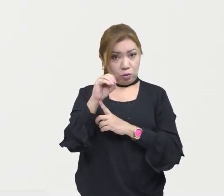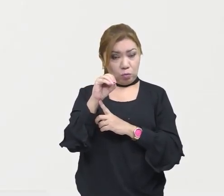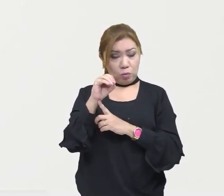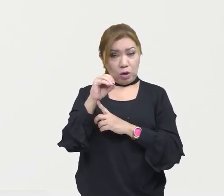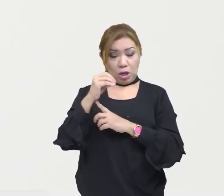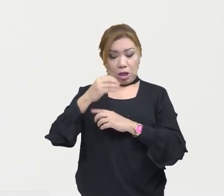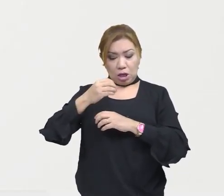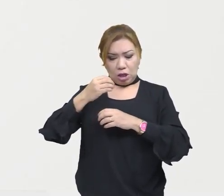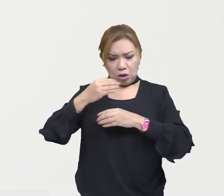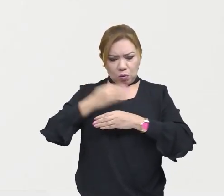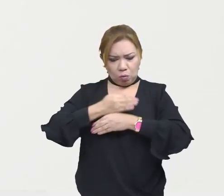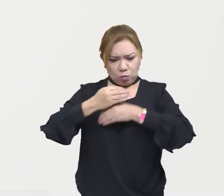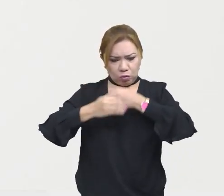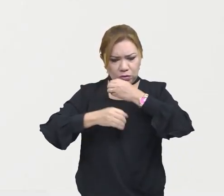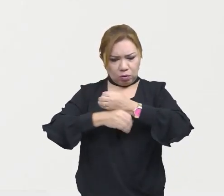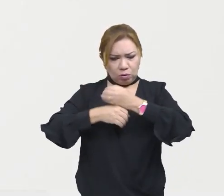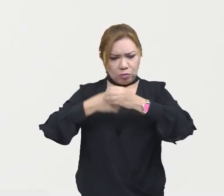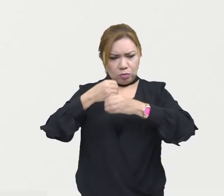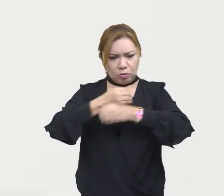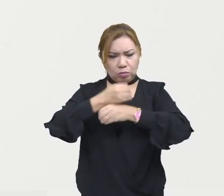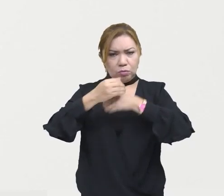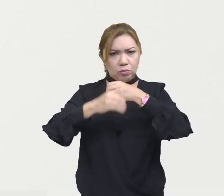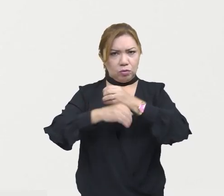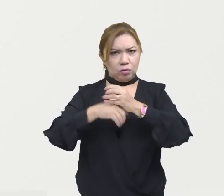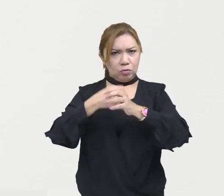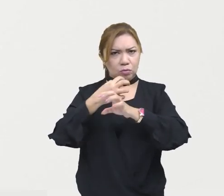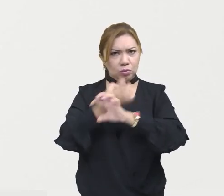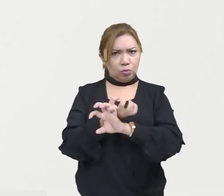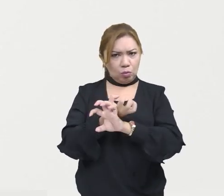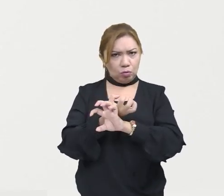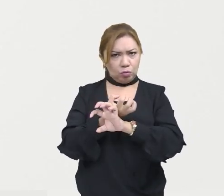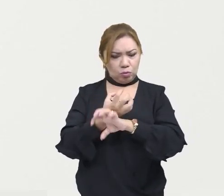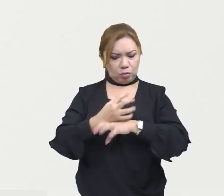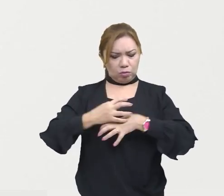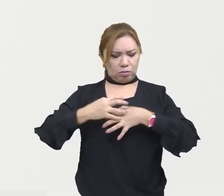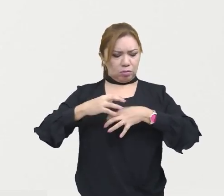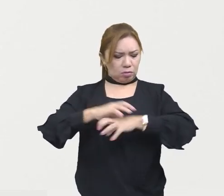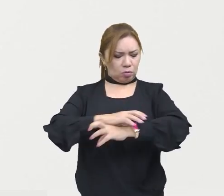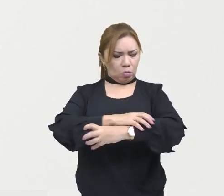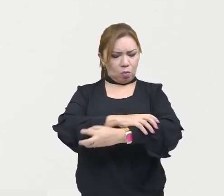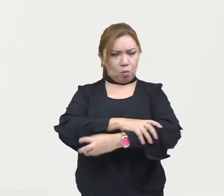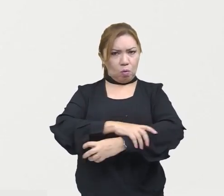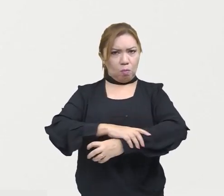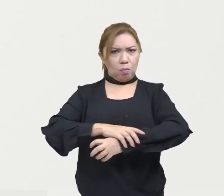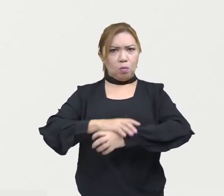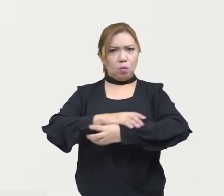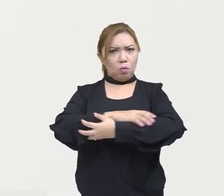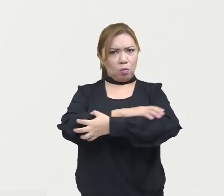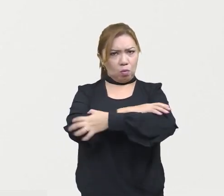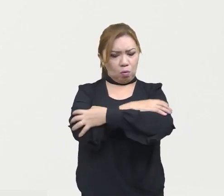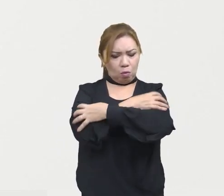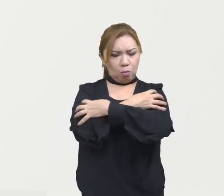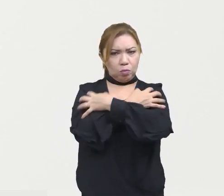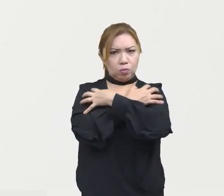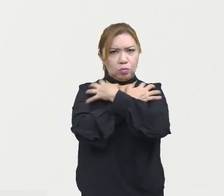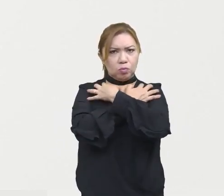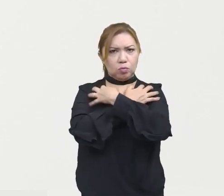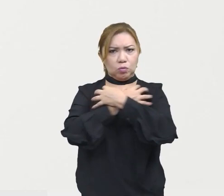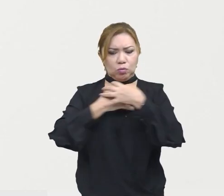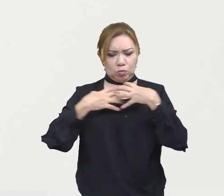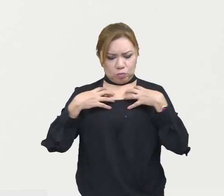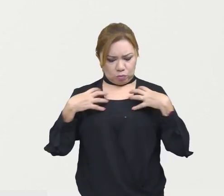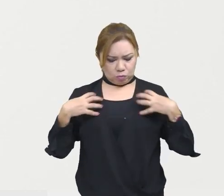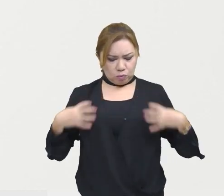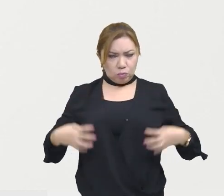na constituição de ossos e de dentes também. Regulação de líquidos corporais e a composição de